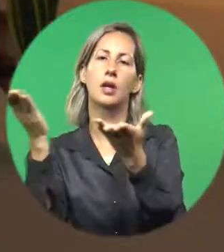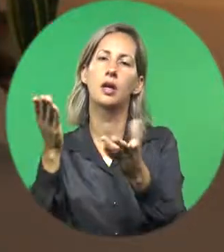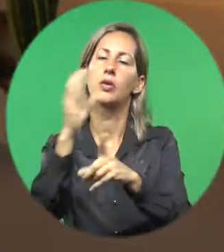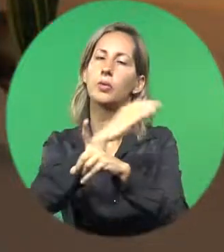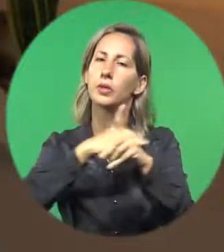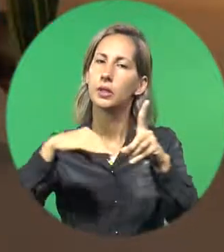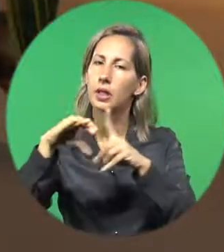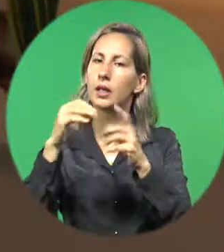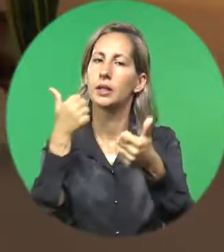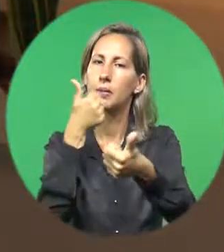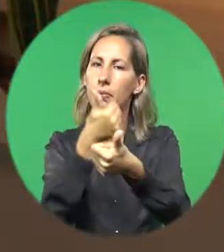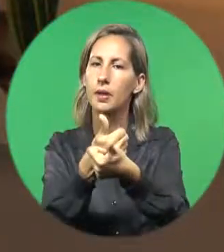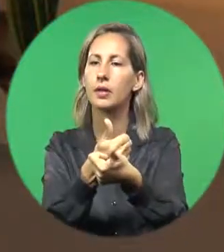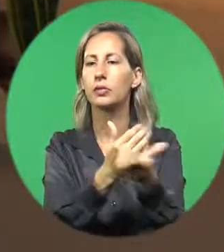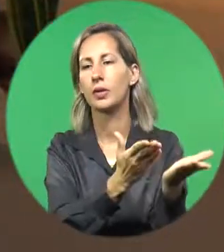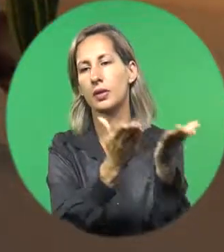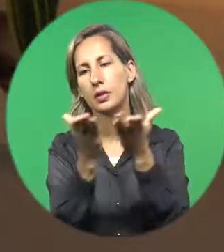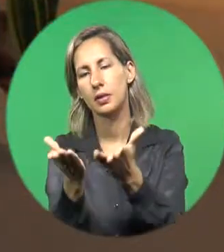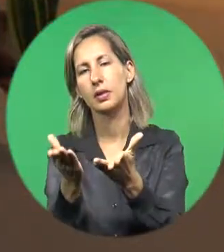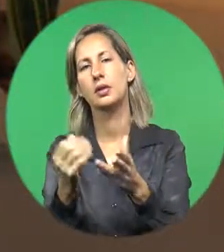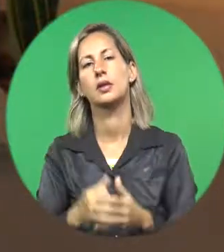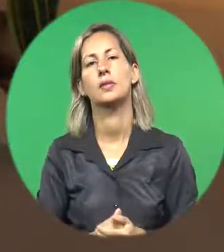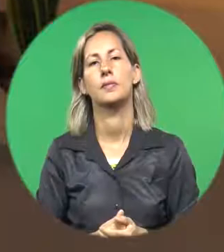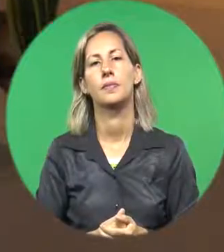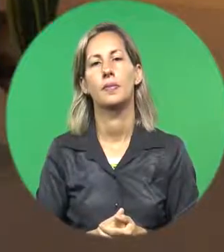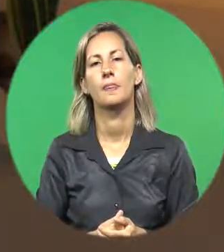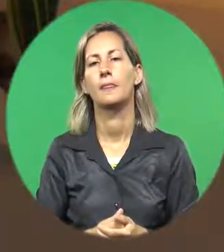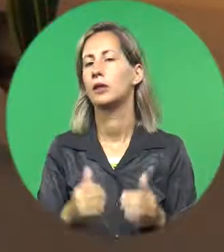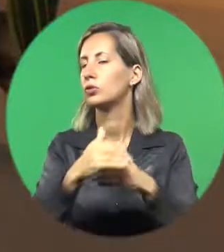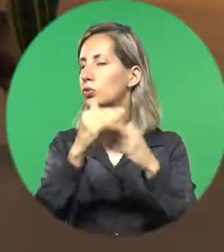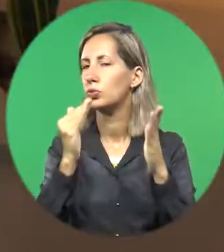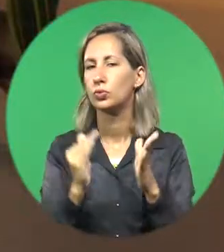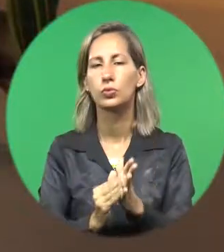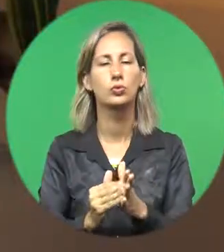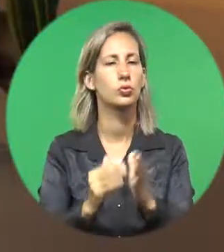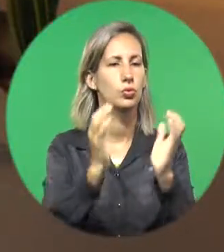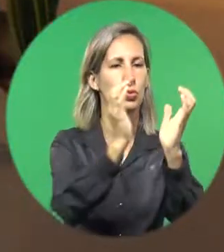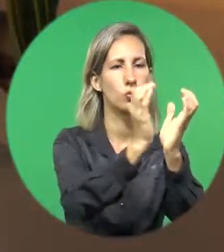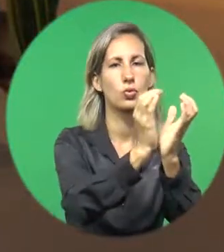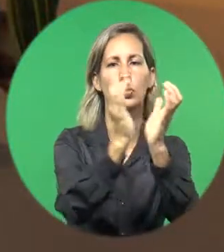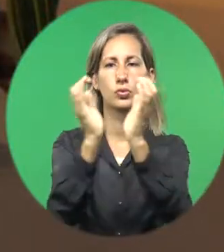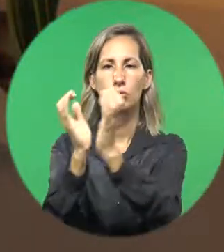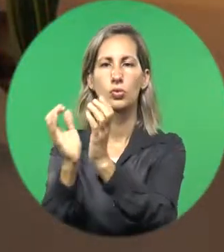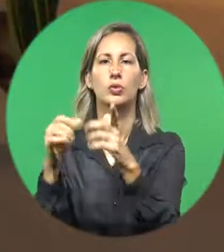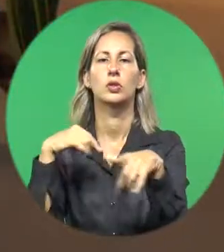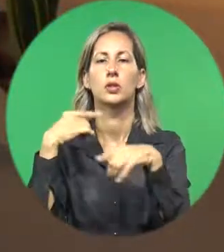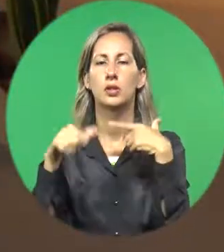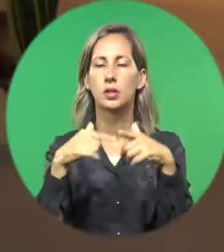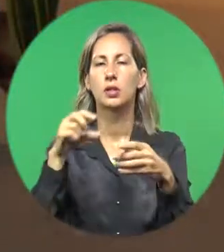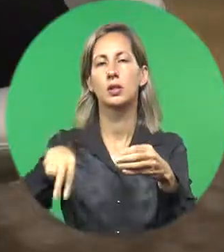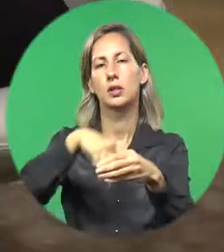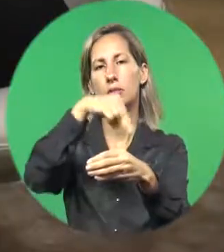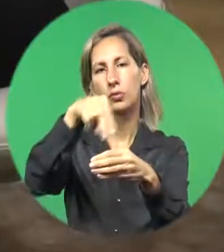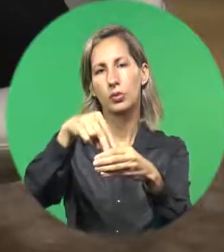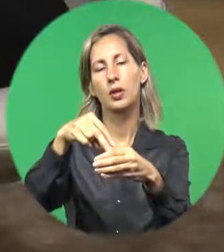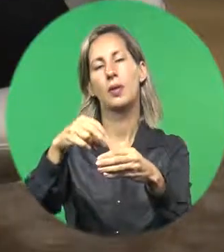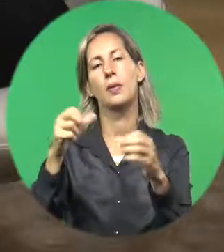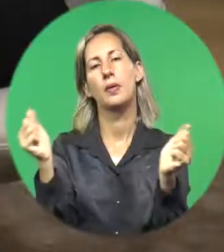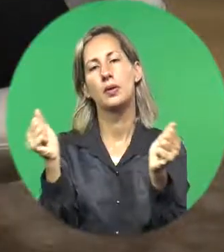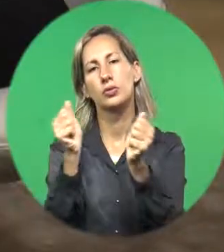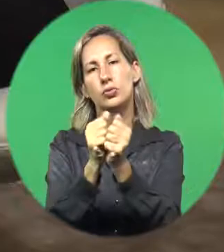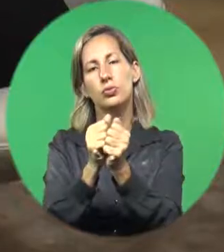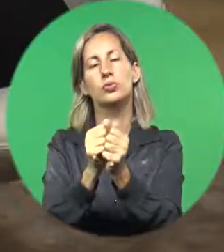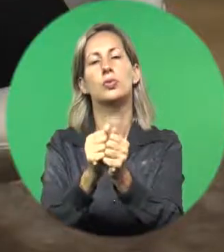a comunidade, né? E a partir disso, nós estamos instigando todas as zonas e todas as unidades do tribunal a